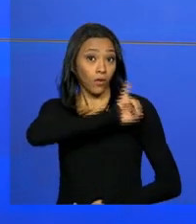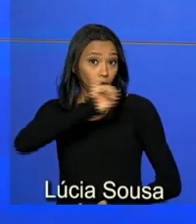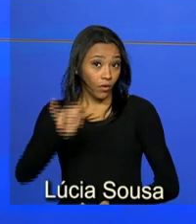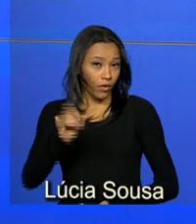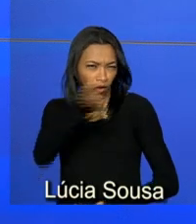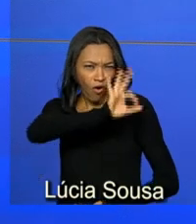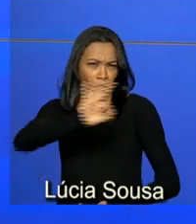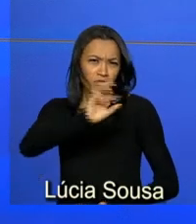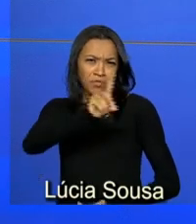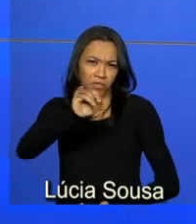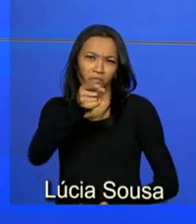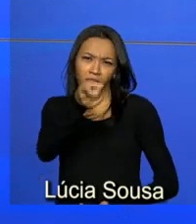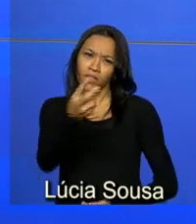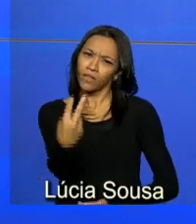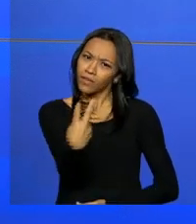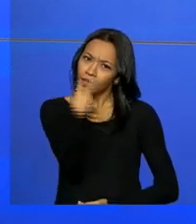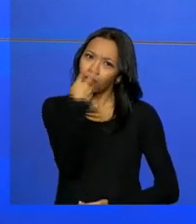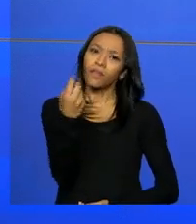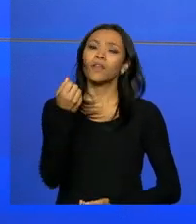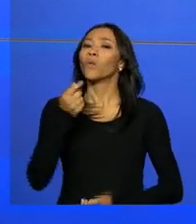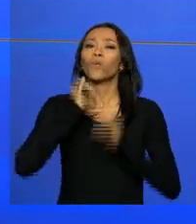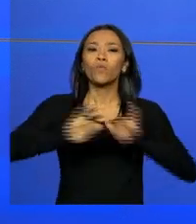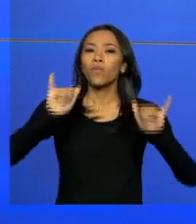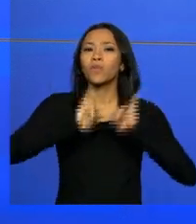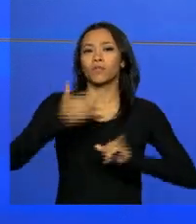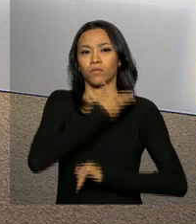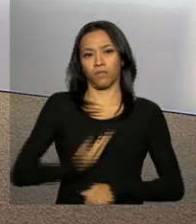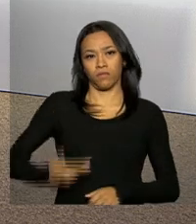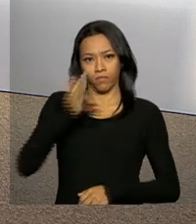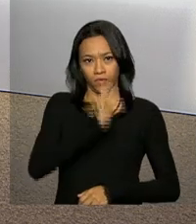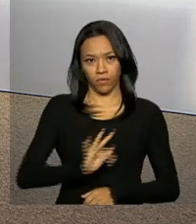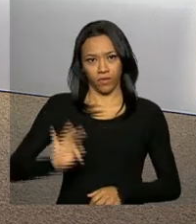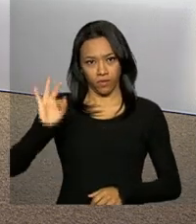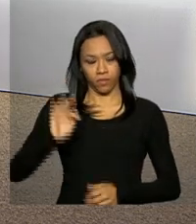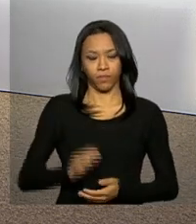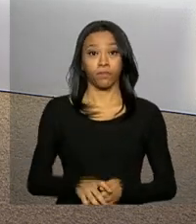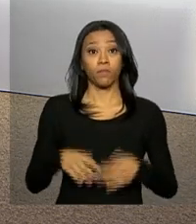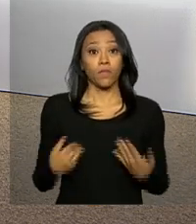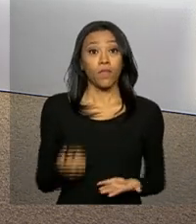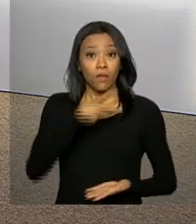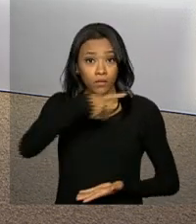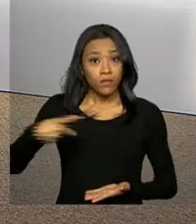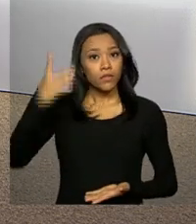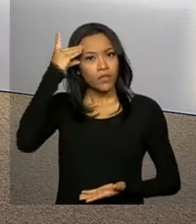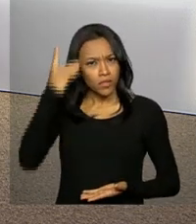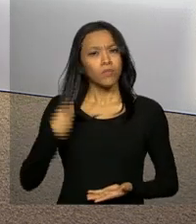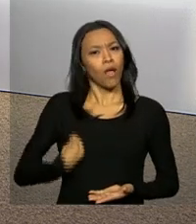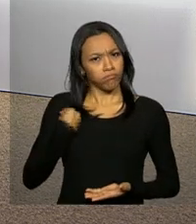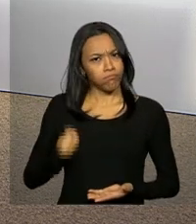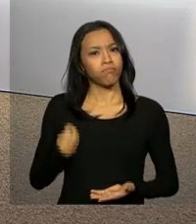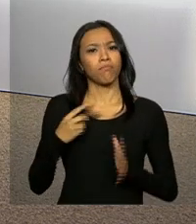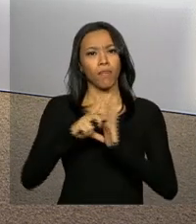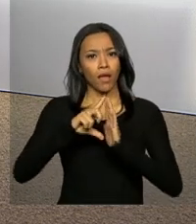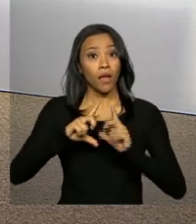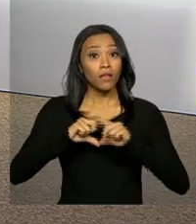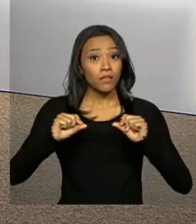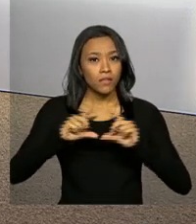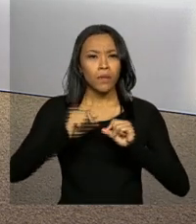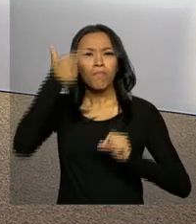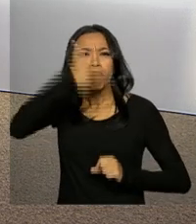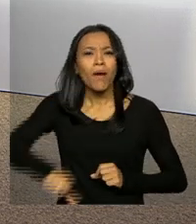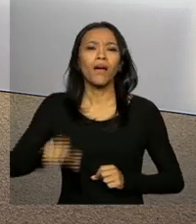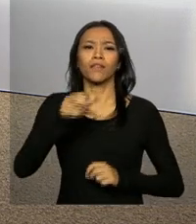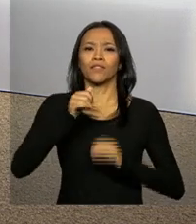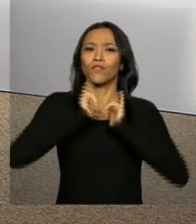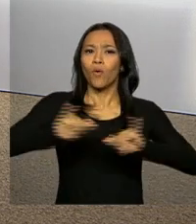Olá, um ótimo dia para você que acompanha as notícias do governo federal. A presidenta Dilma Rousseff está aqui em Brasília. Quem tem mais